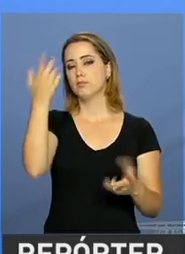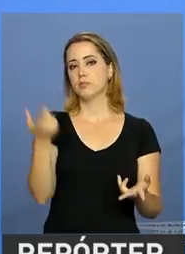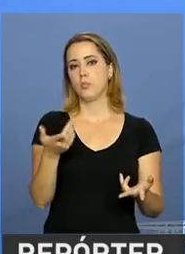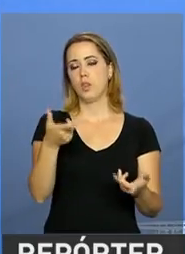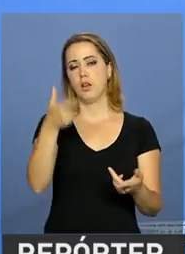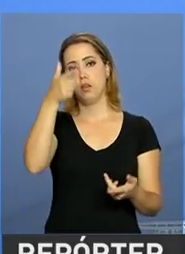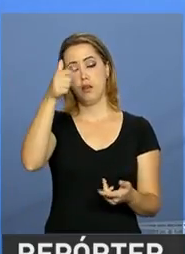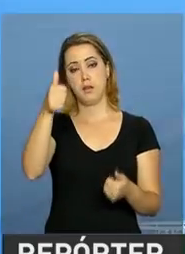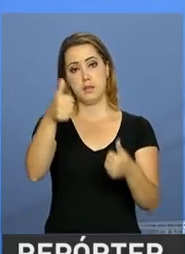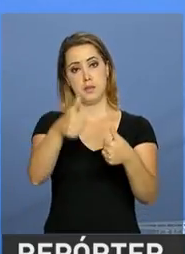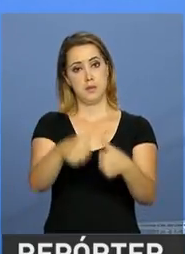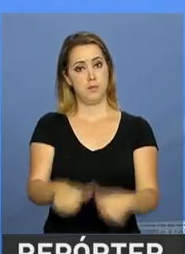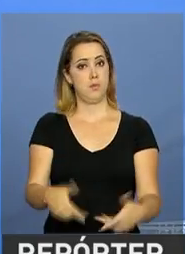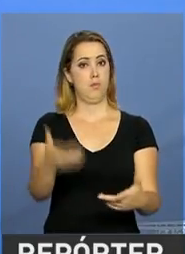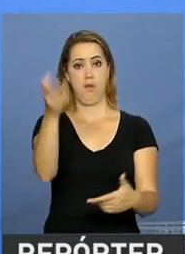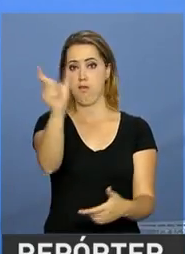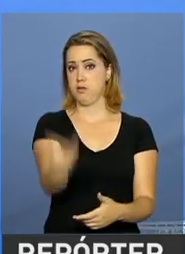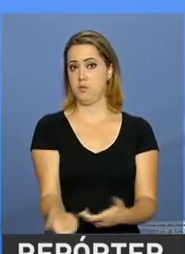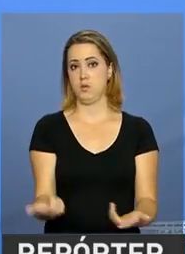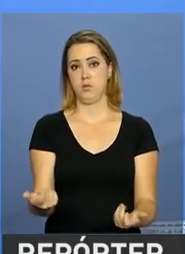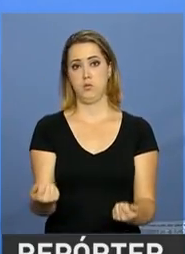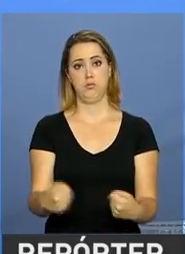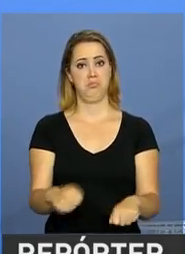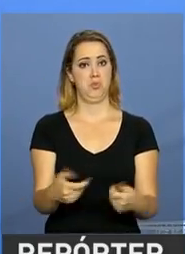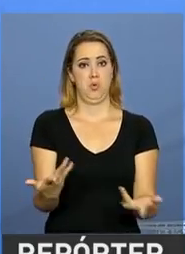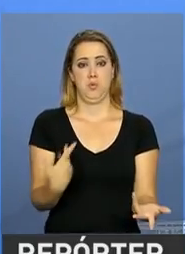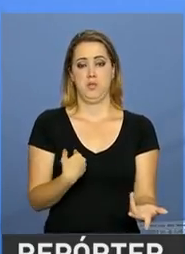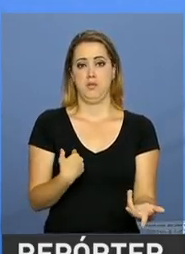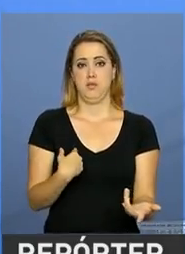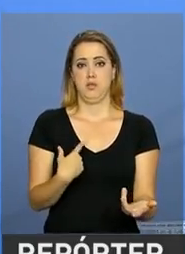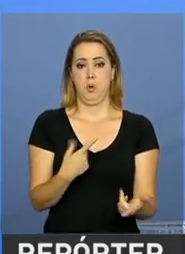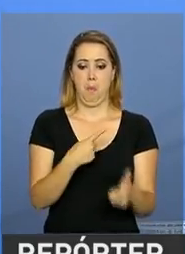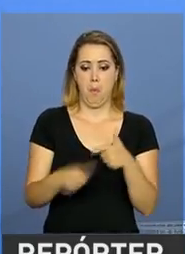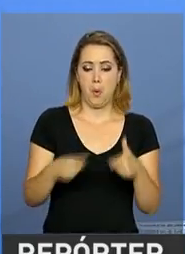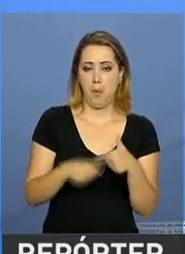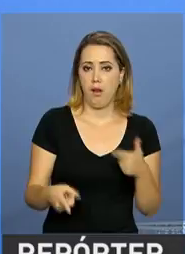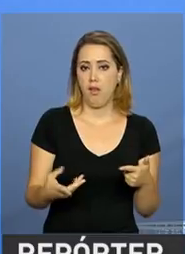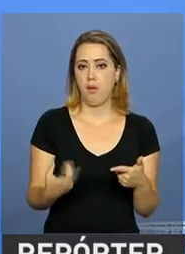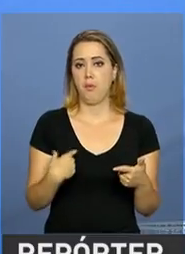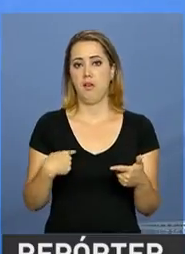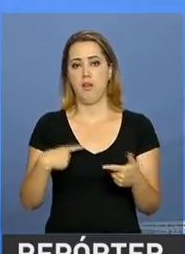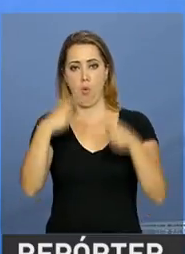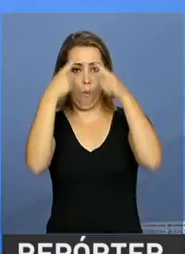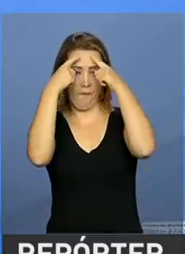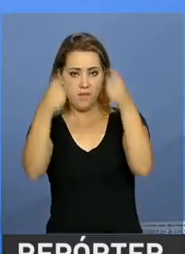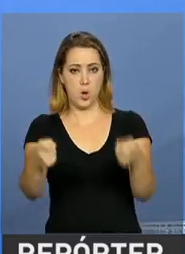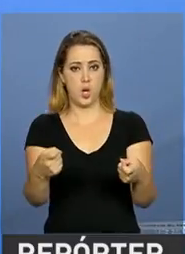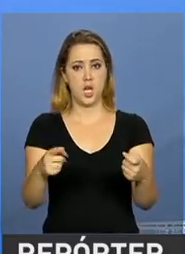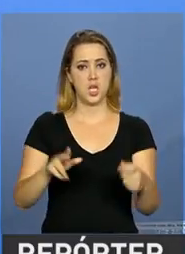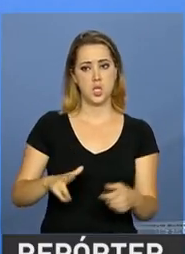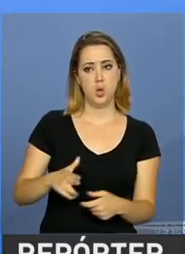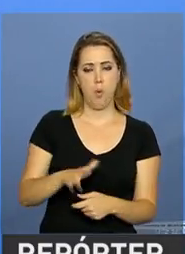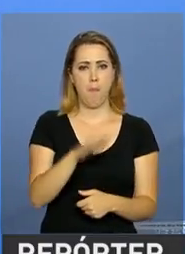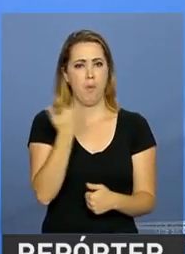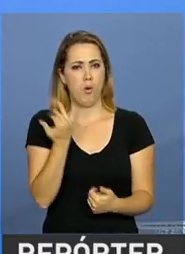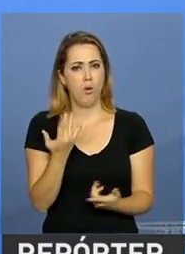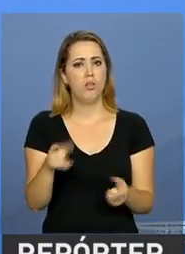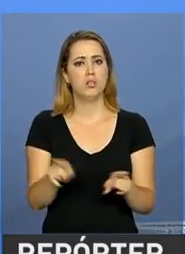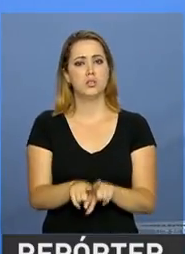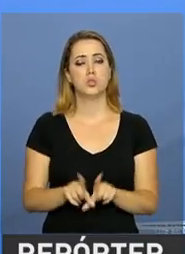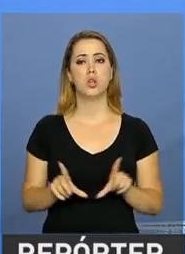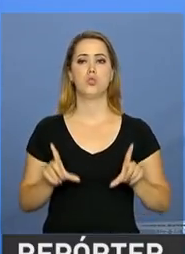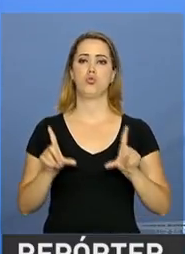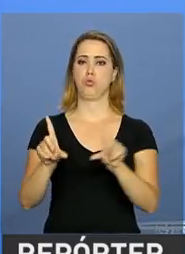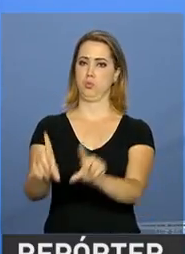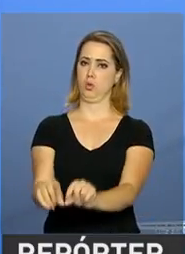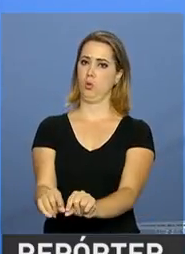aqueles que não necessitam estar aqueles que não praticaram crimes com violência ou grave ameaça penas restritivas uma restrição